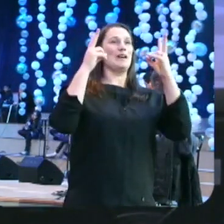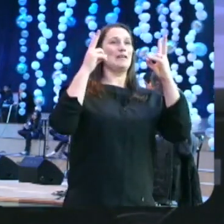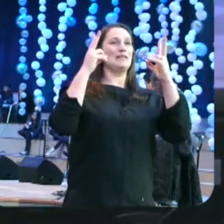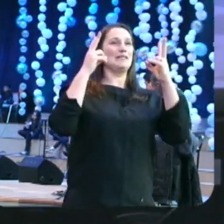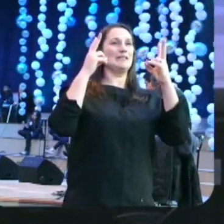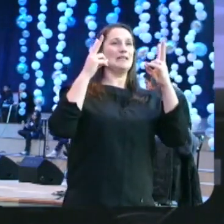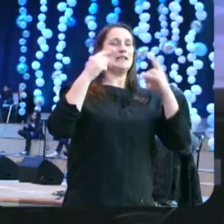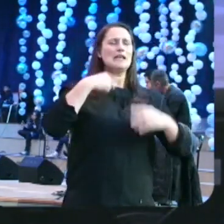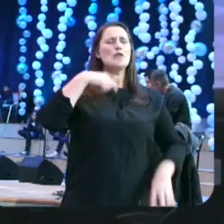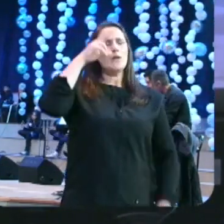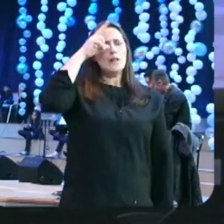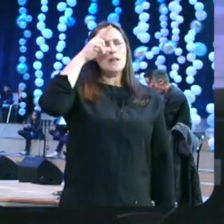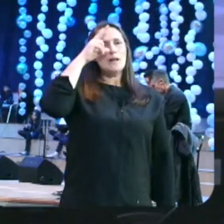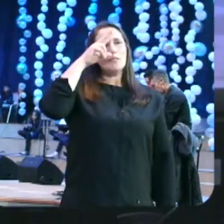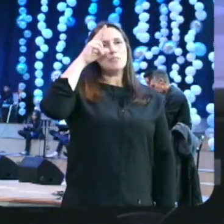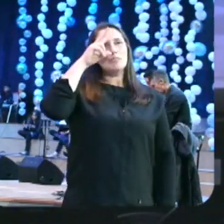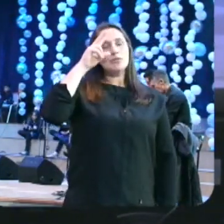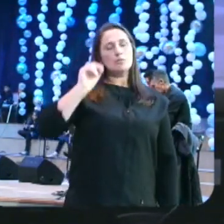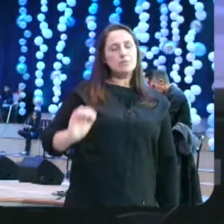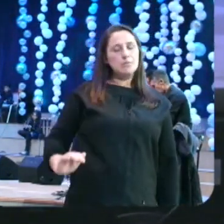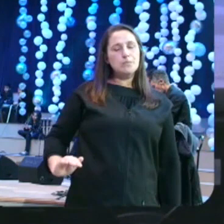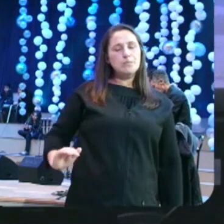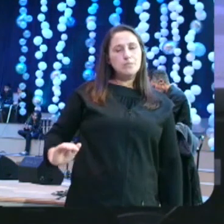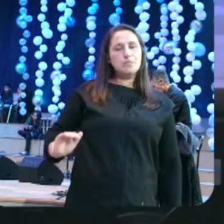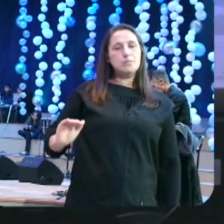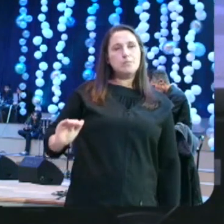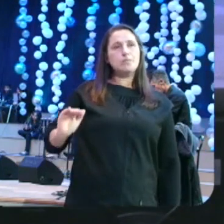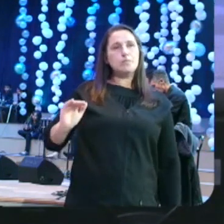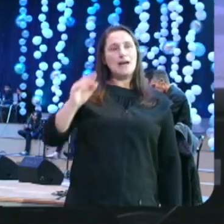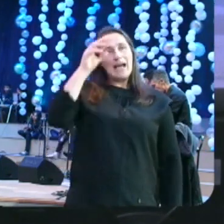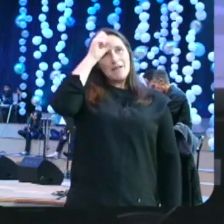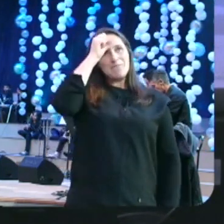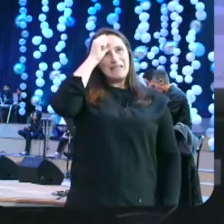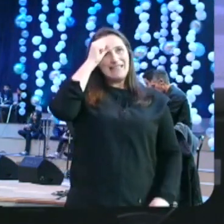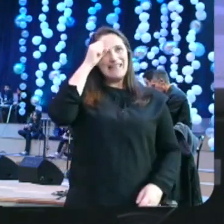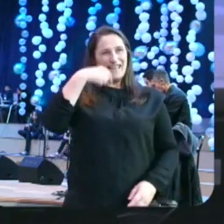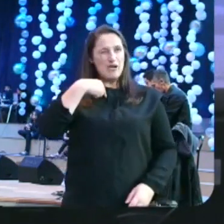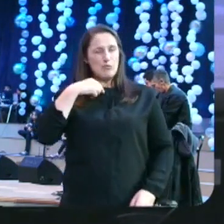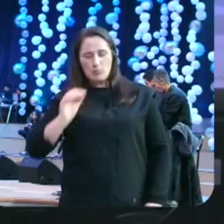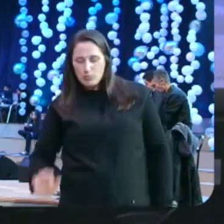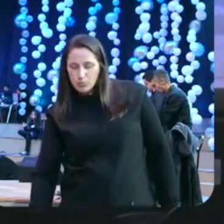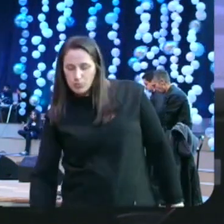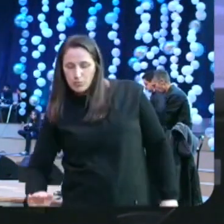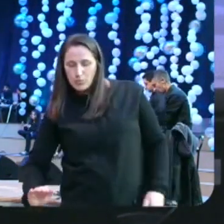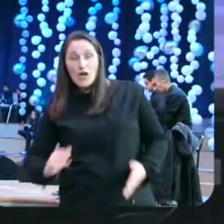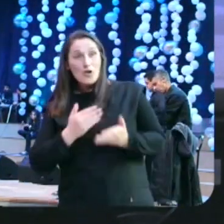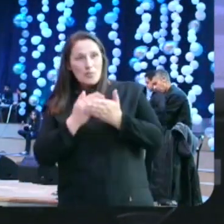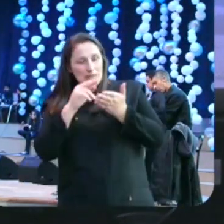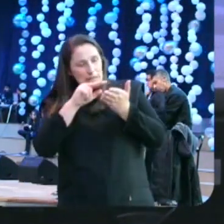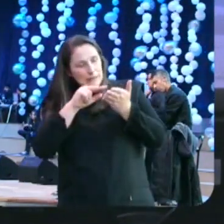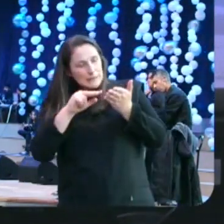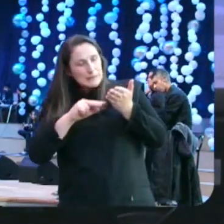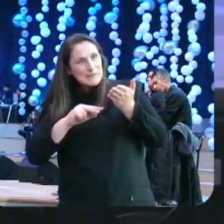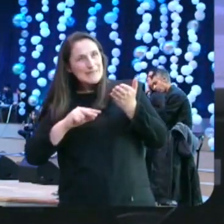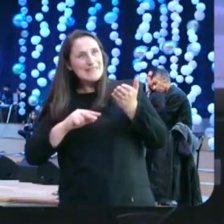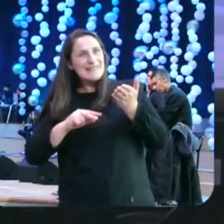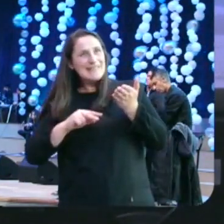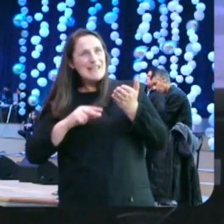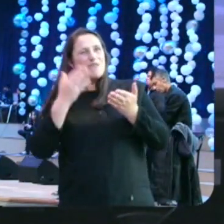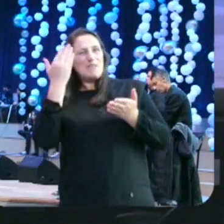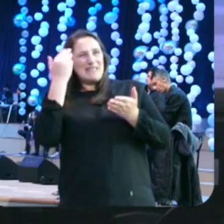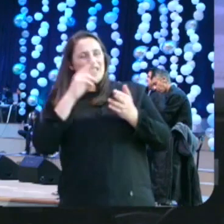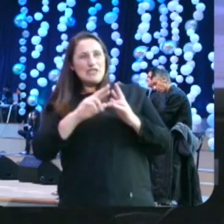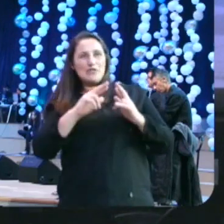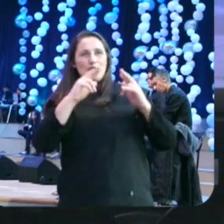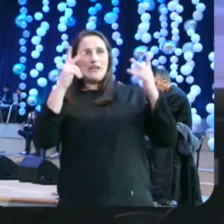Me lembro isso desde quando eu comecei a aprender a ler. E naquele tempo era um pouquinho diferente, a gente pegava